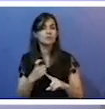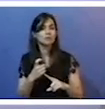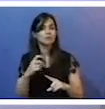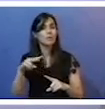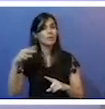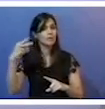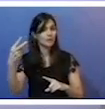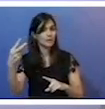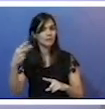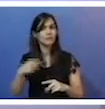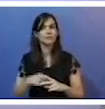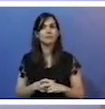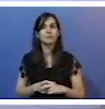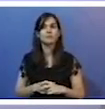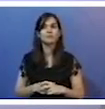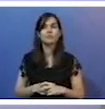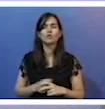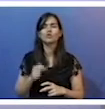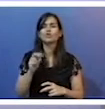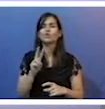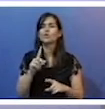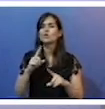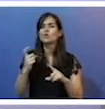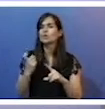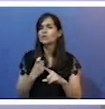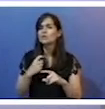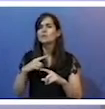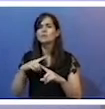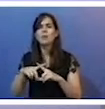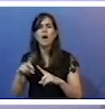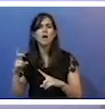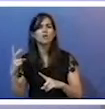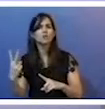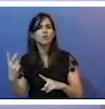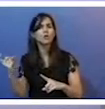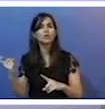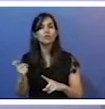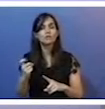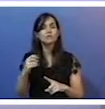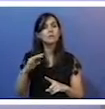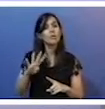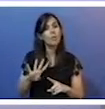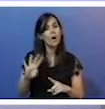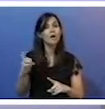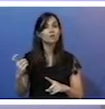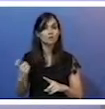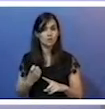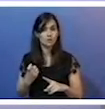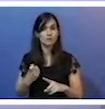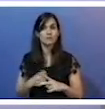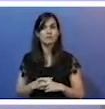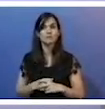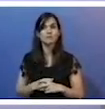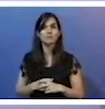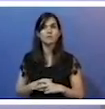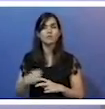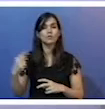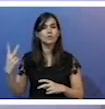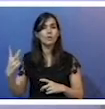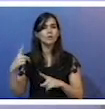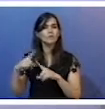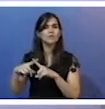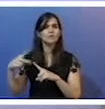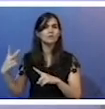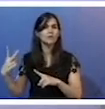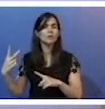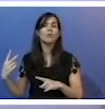quadrado 2 x + 2x da 4x essa conta é mais simples e aqui dois os dois é quatro